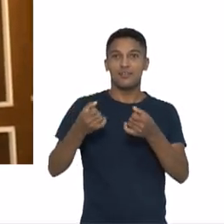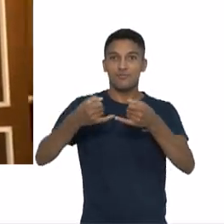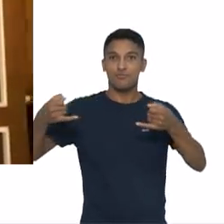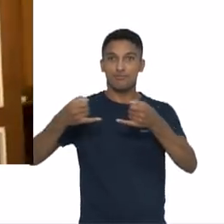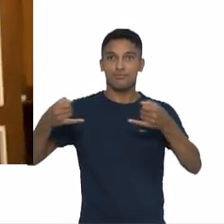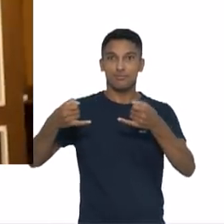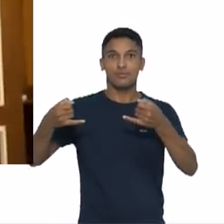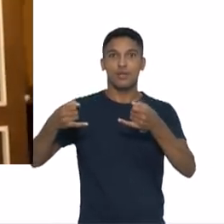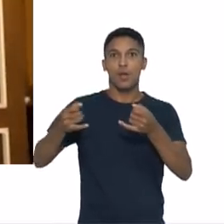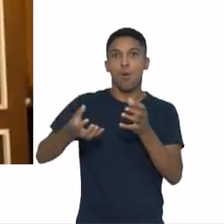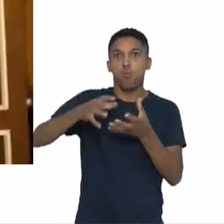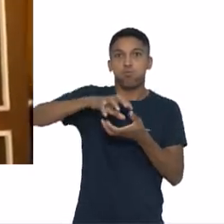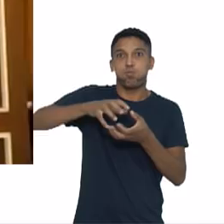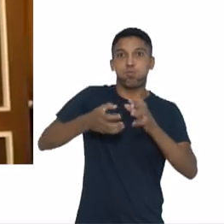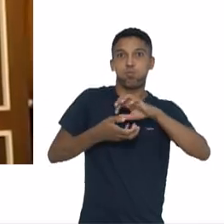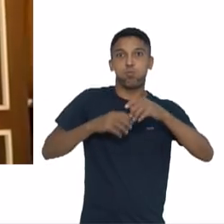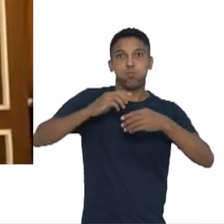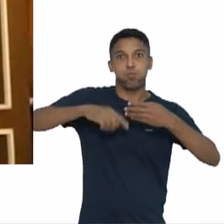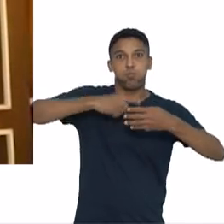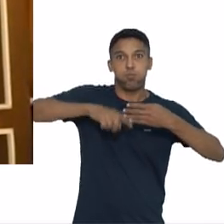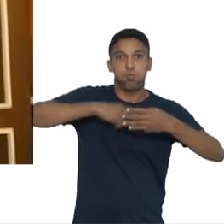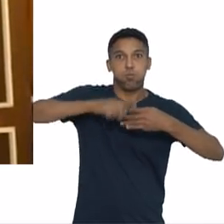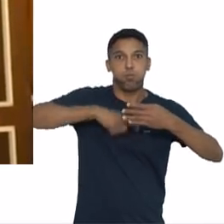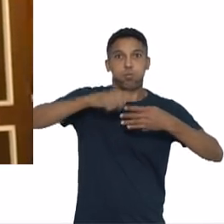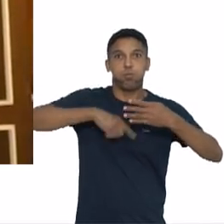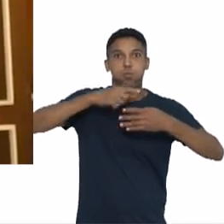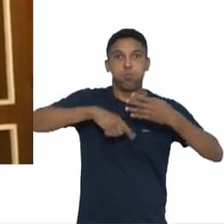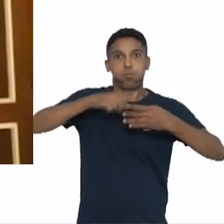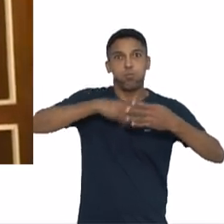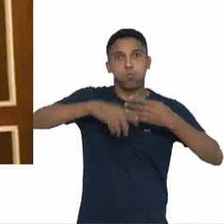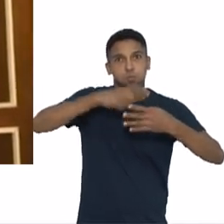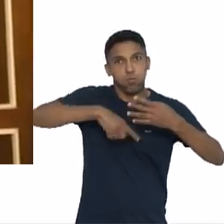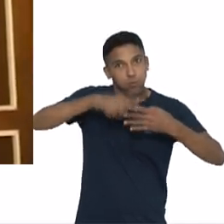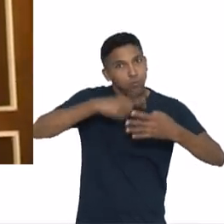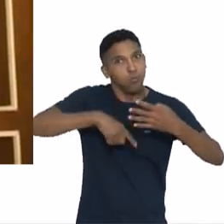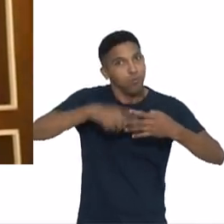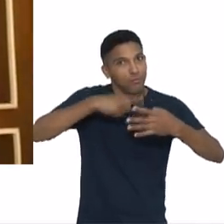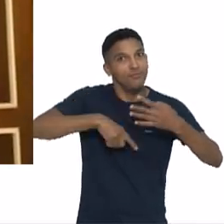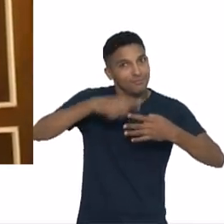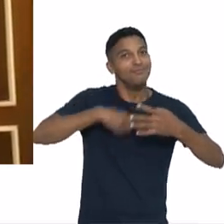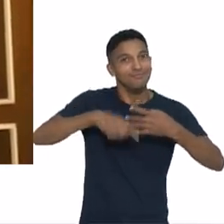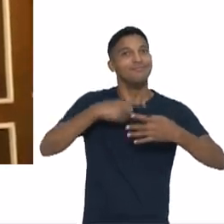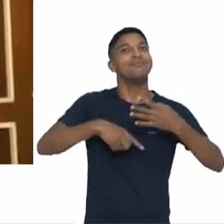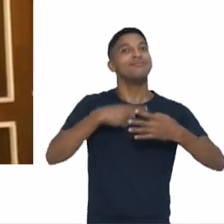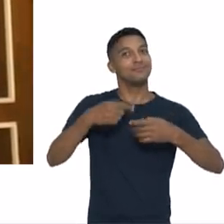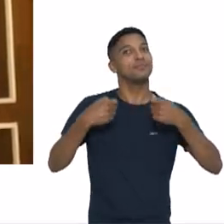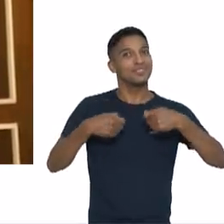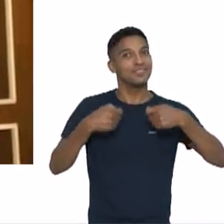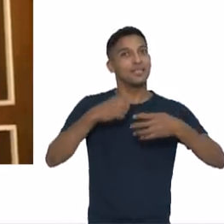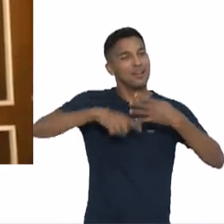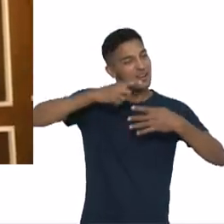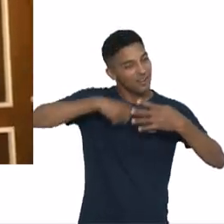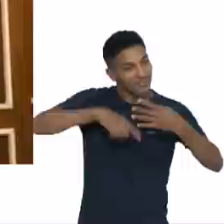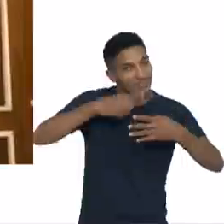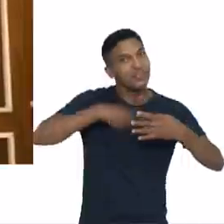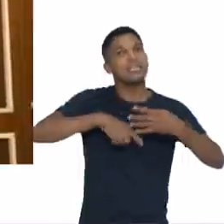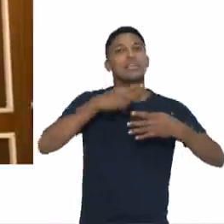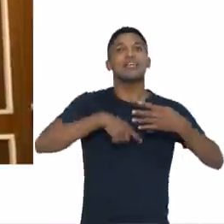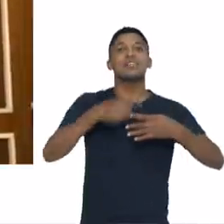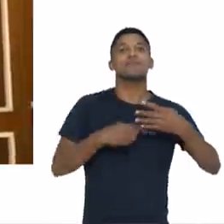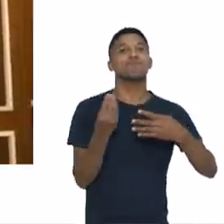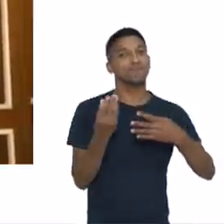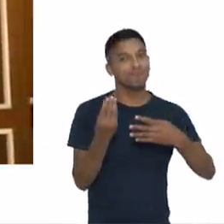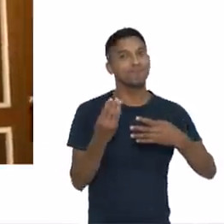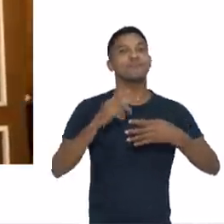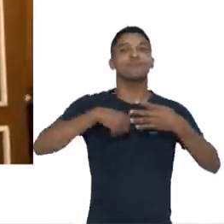um pompom enrolando aqui nos dedos. Então, tem que enrolar bastante, várias